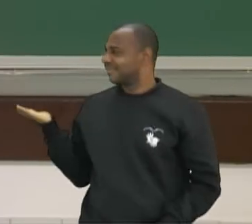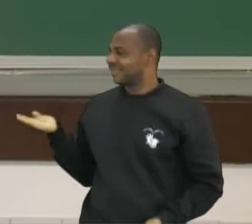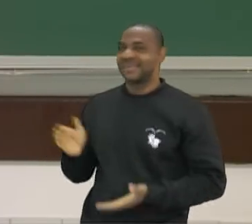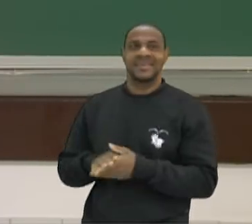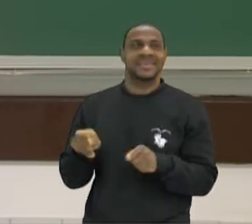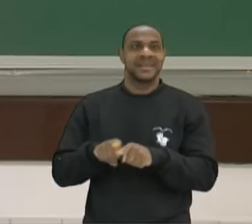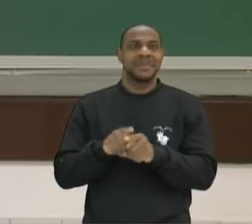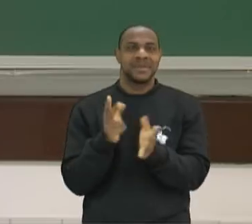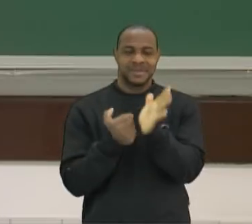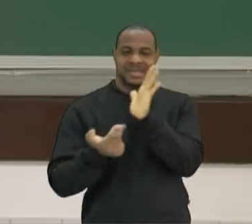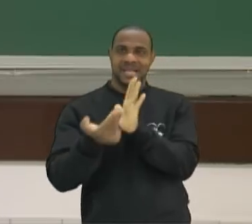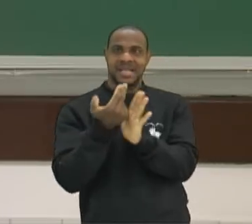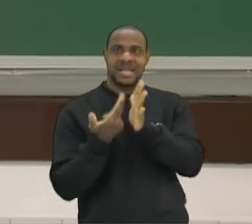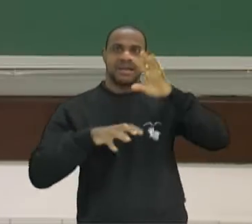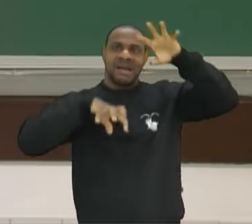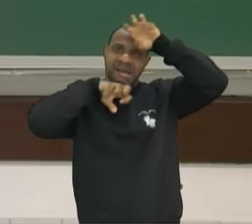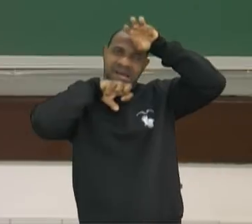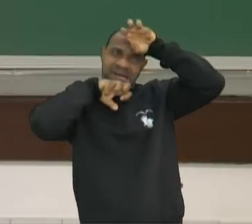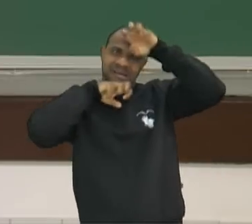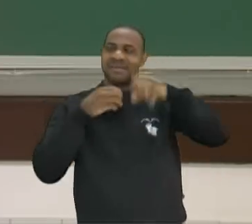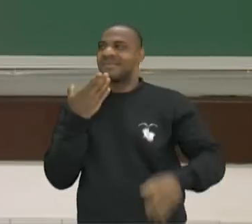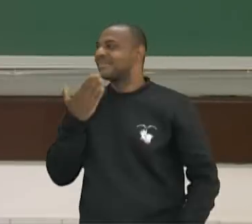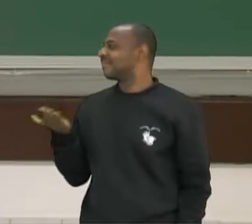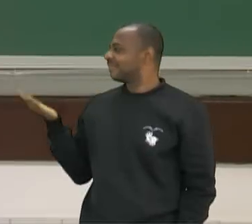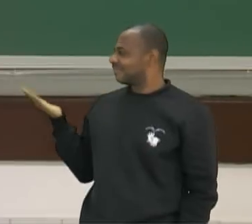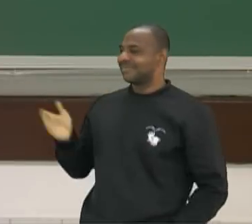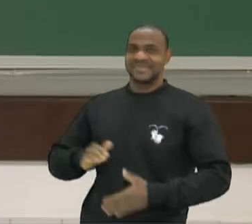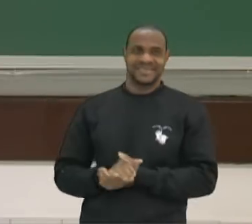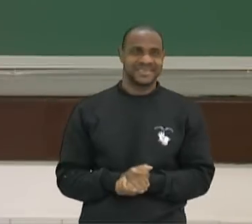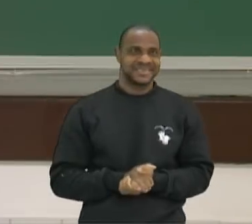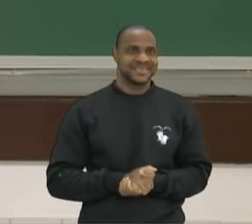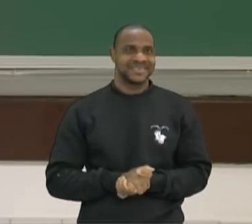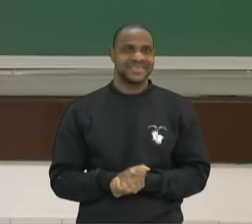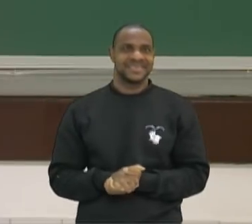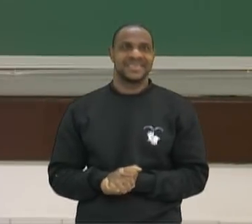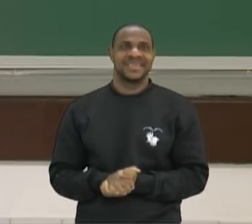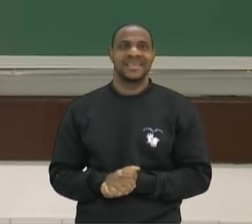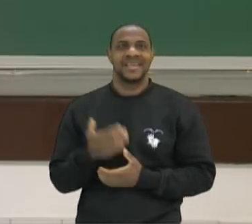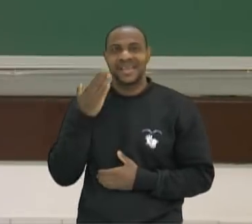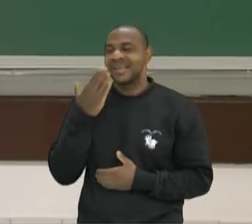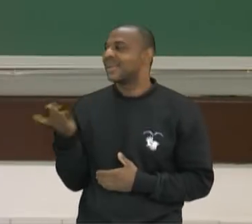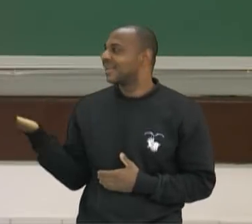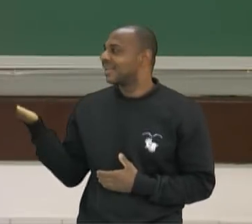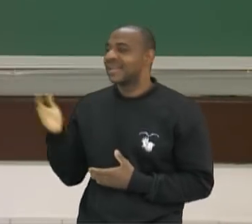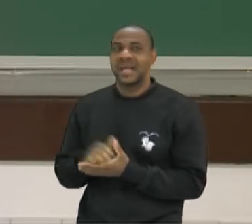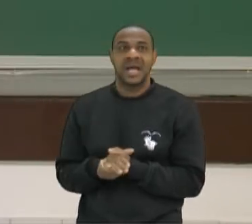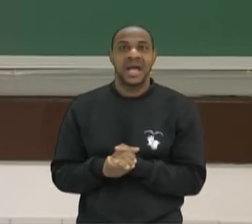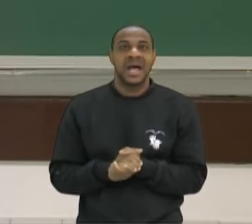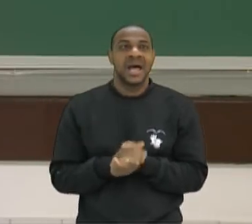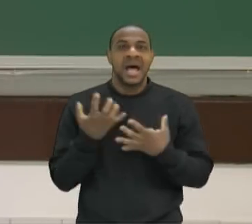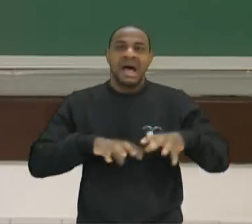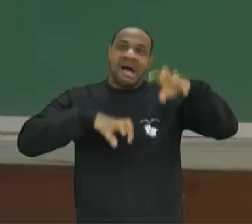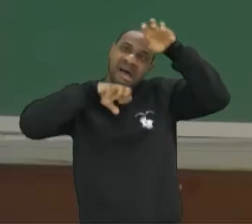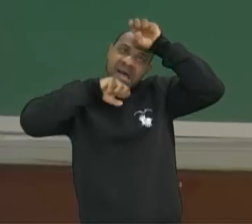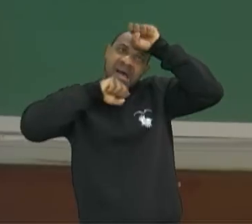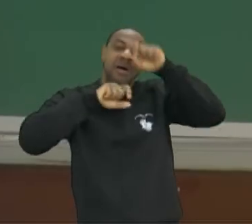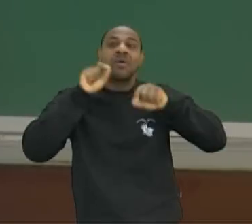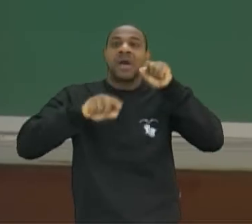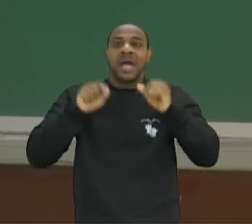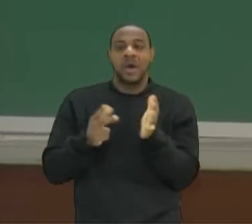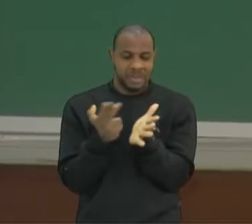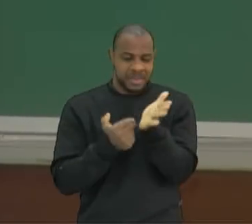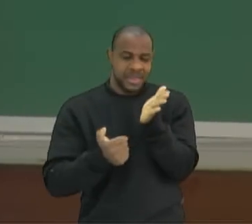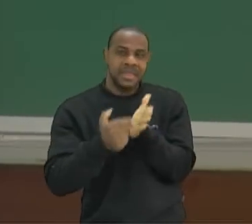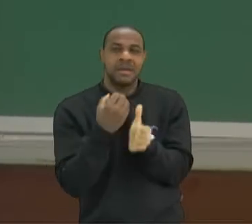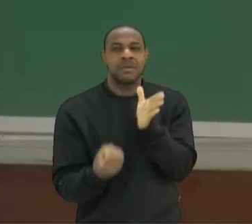da caricatura, ok? Very good. So, a caricatura é um desenho